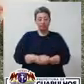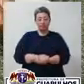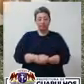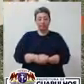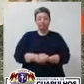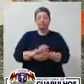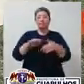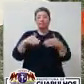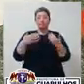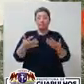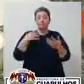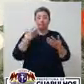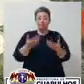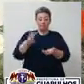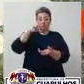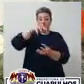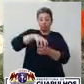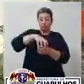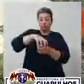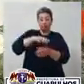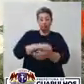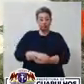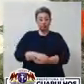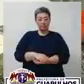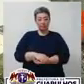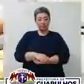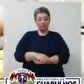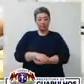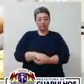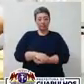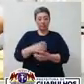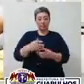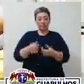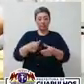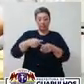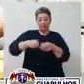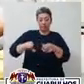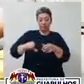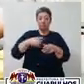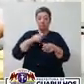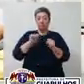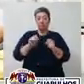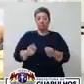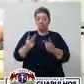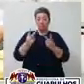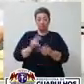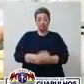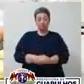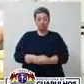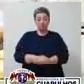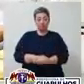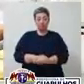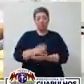e aí só tampar, embalar e já está pronto para ser